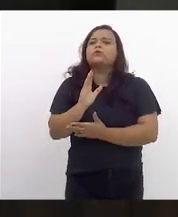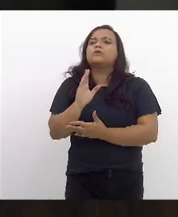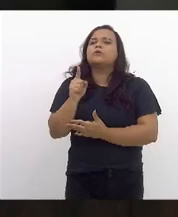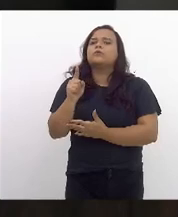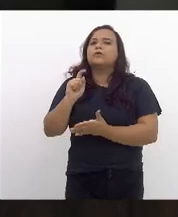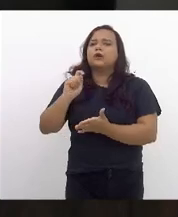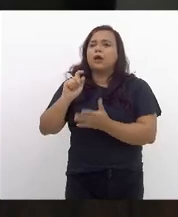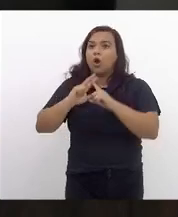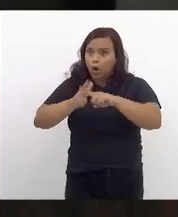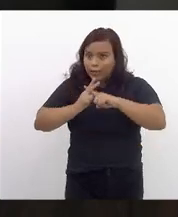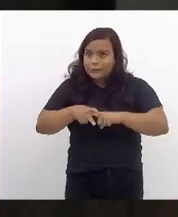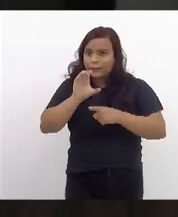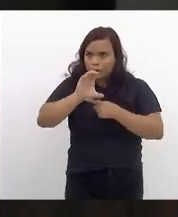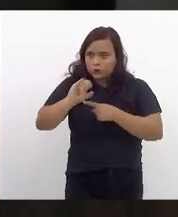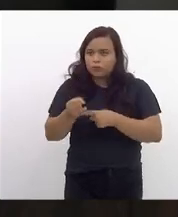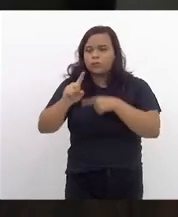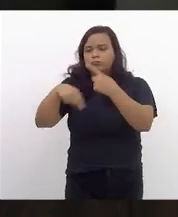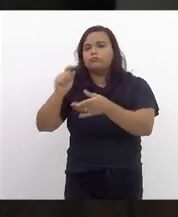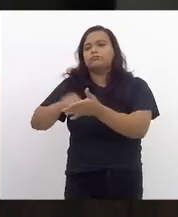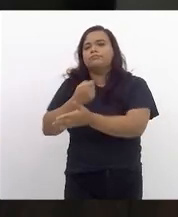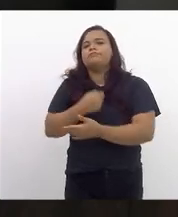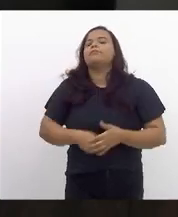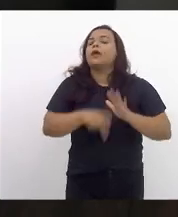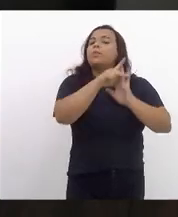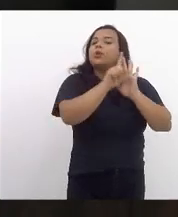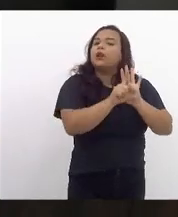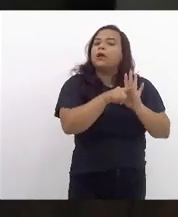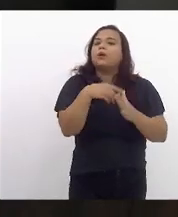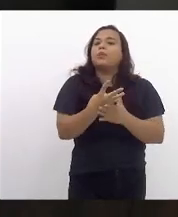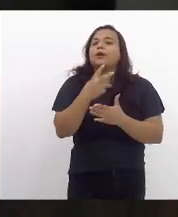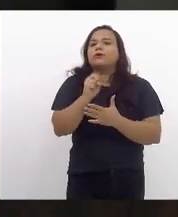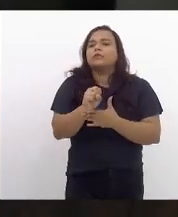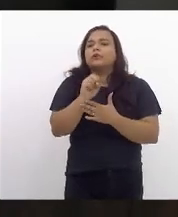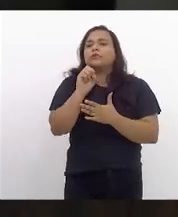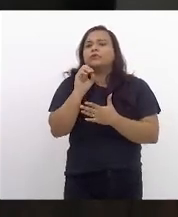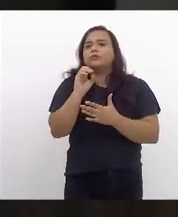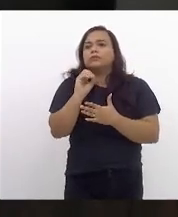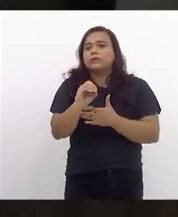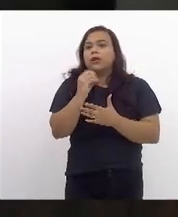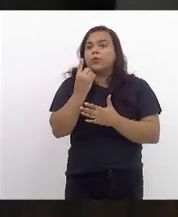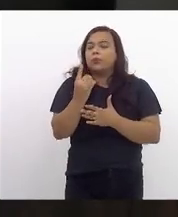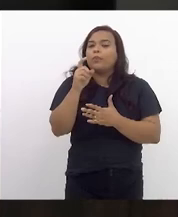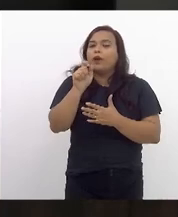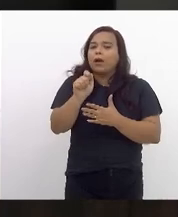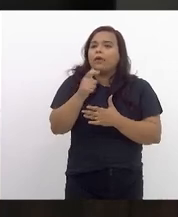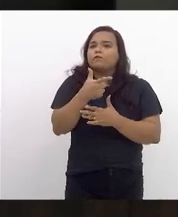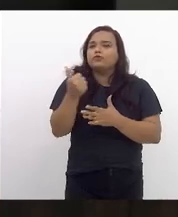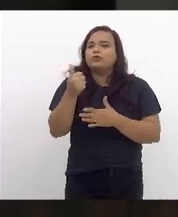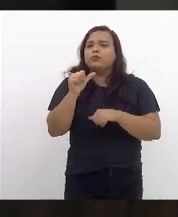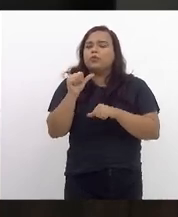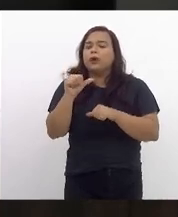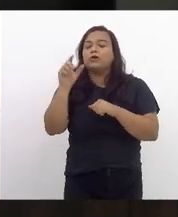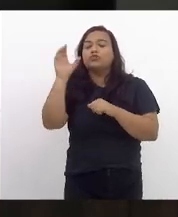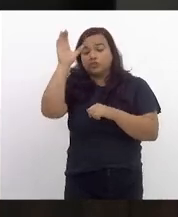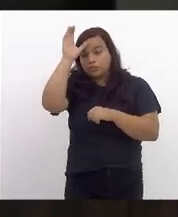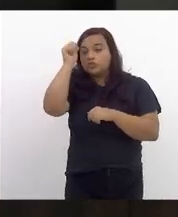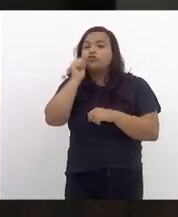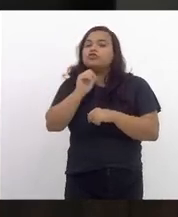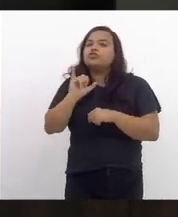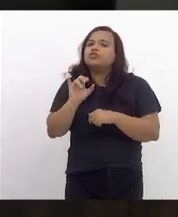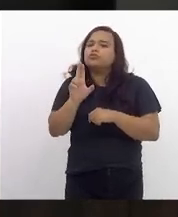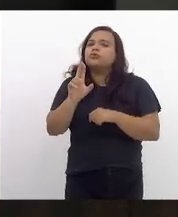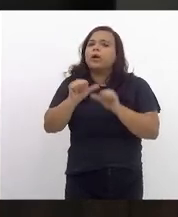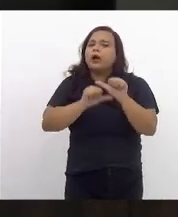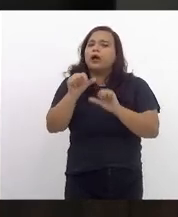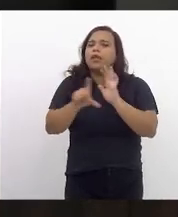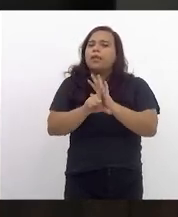autógrafo. Projeto de lei 4801A de 21, de autoria da deputada Tia Ju, que altera a lei 7.329, de